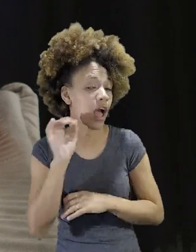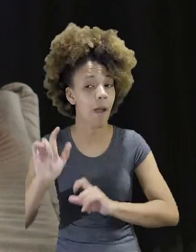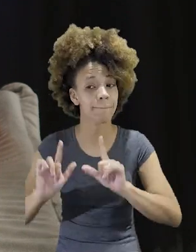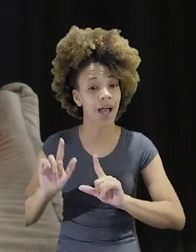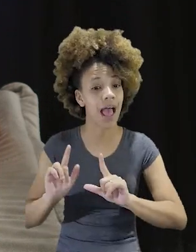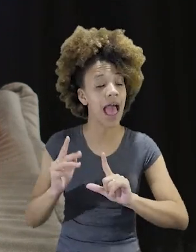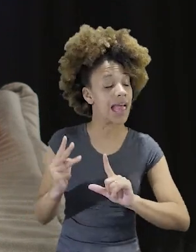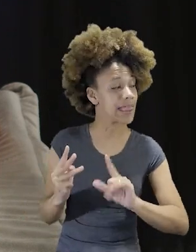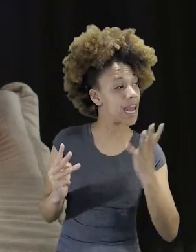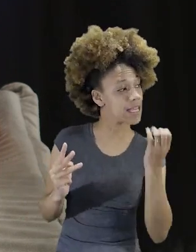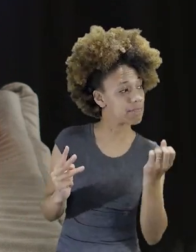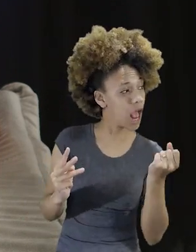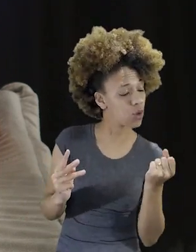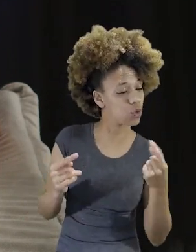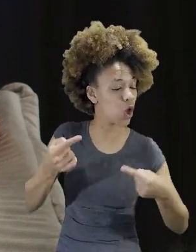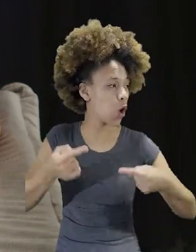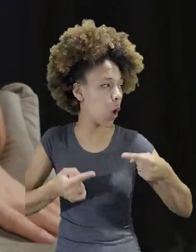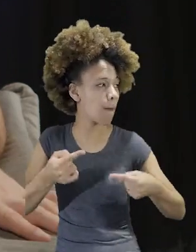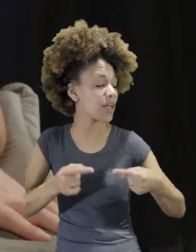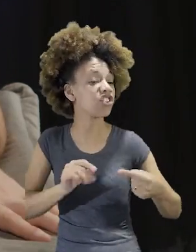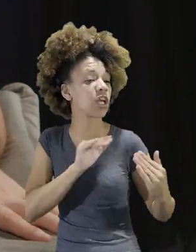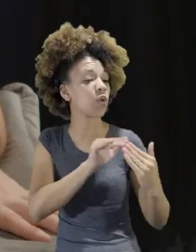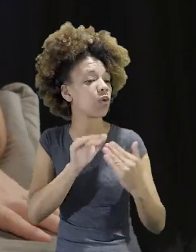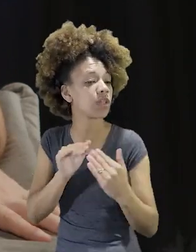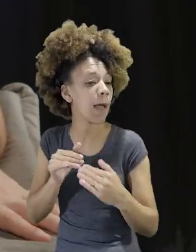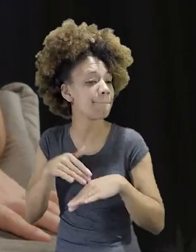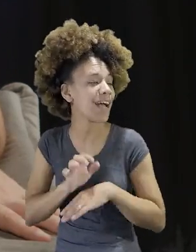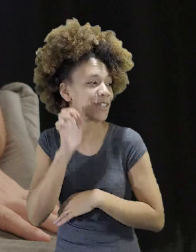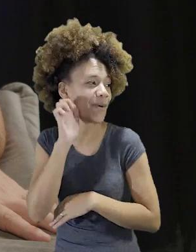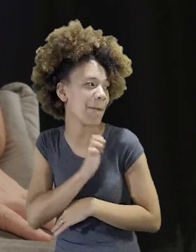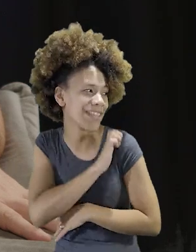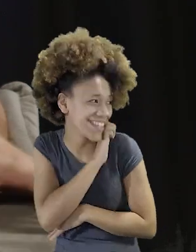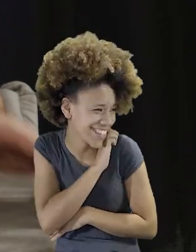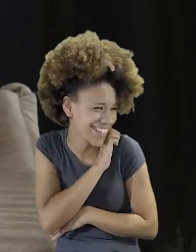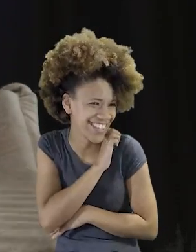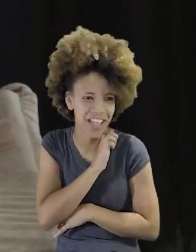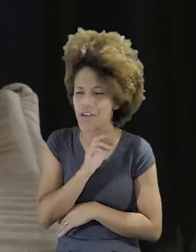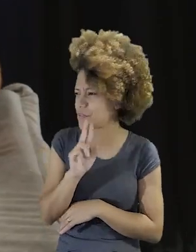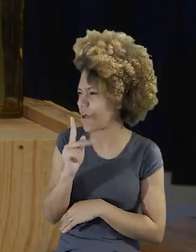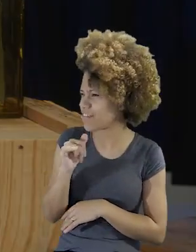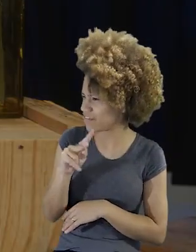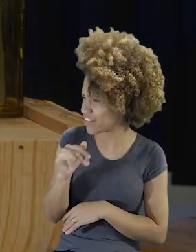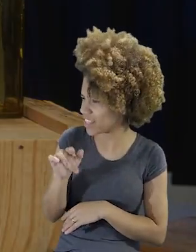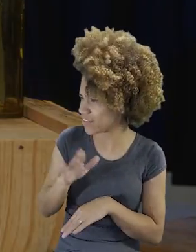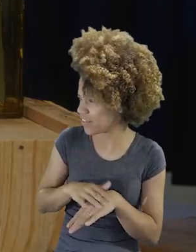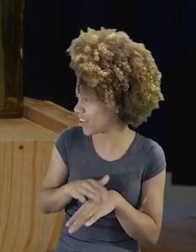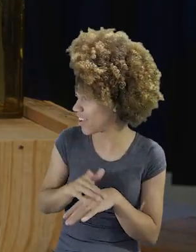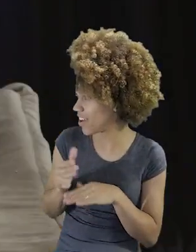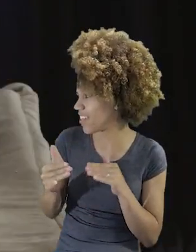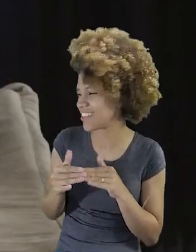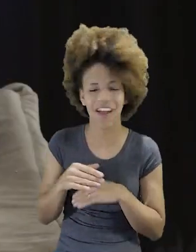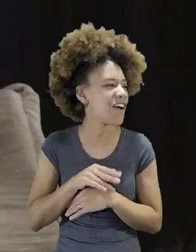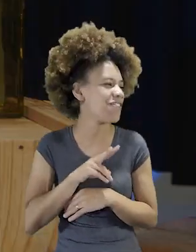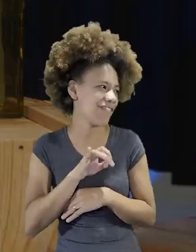papo a segunda é um programa que são três brancos competindo quem concorda mais conhecida não era não era Rafinha que tinha